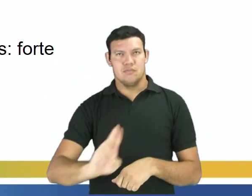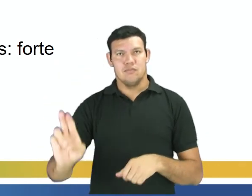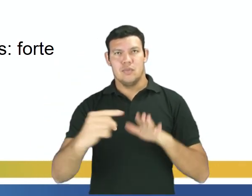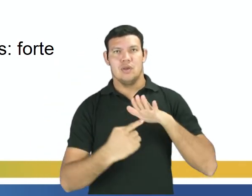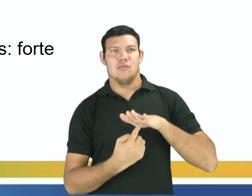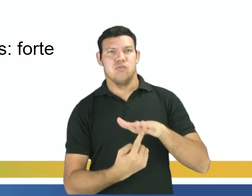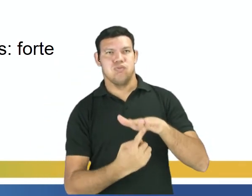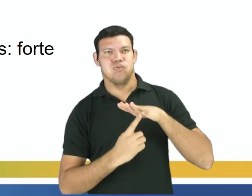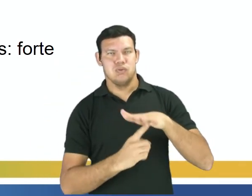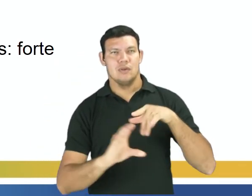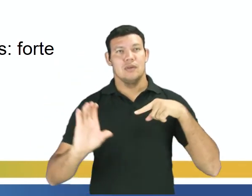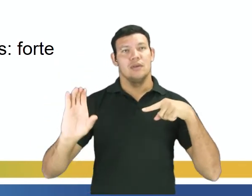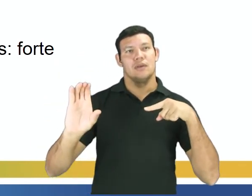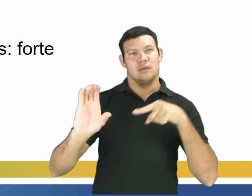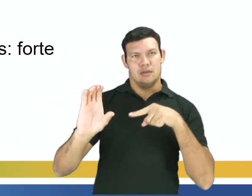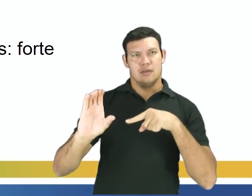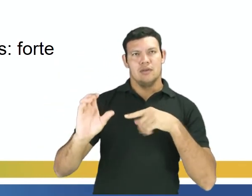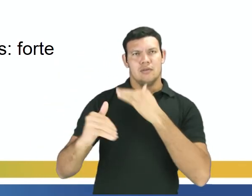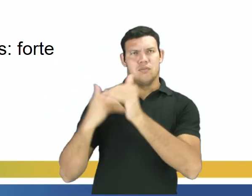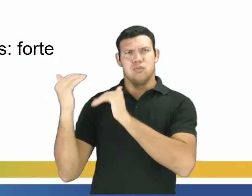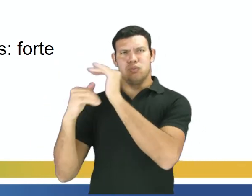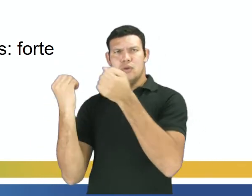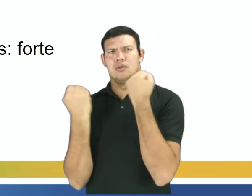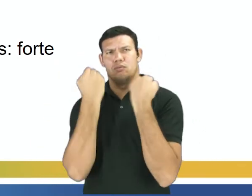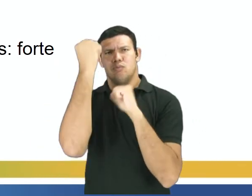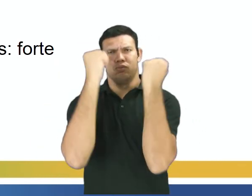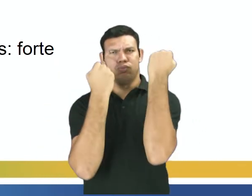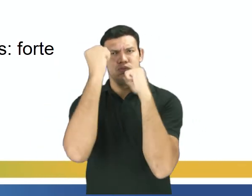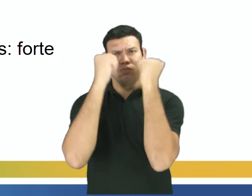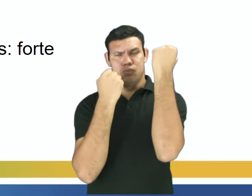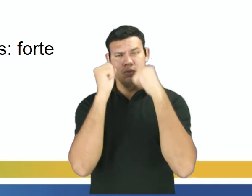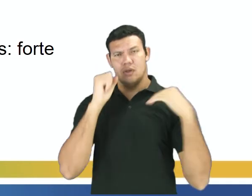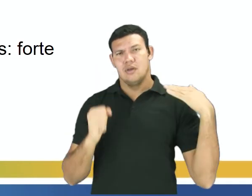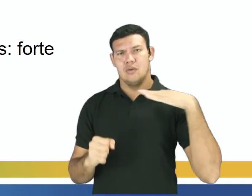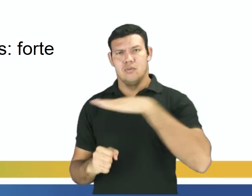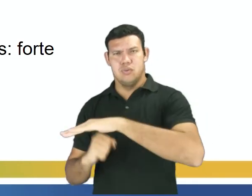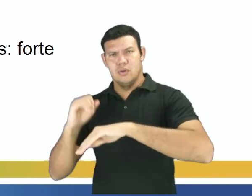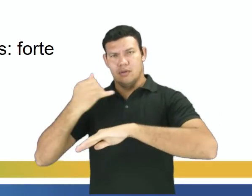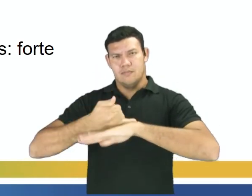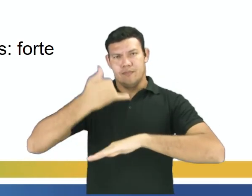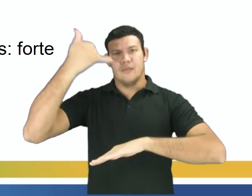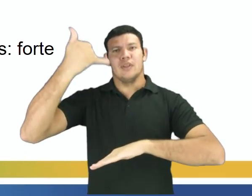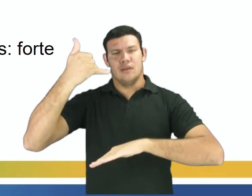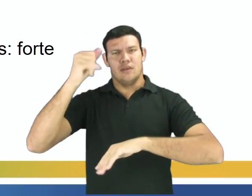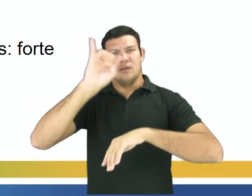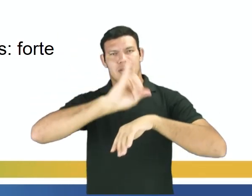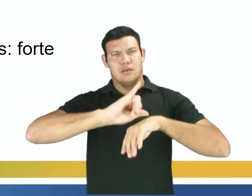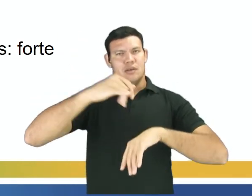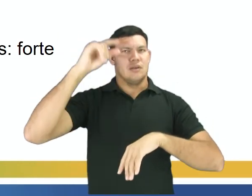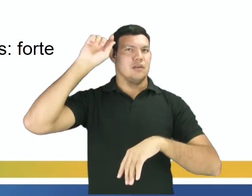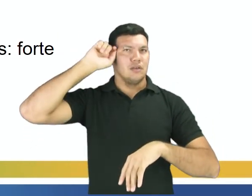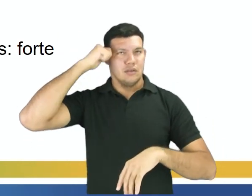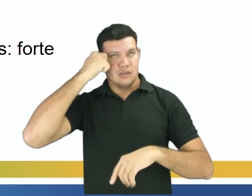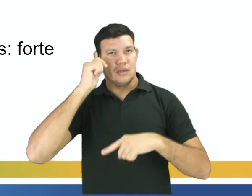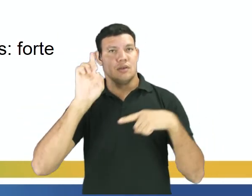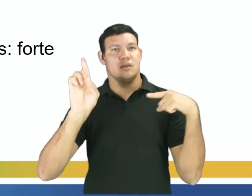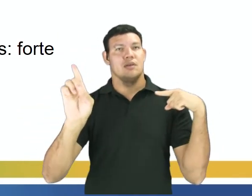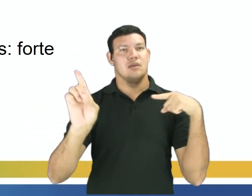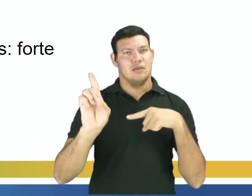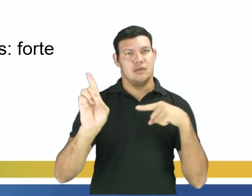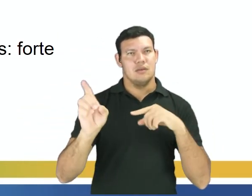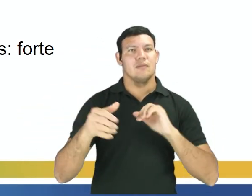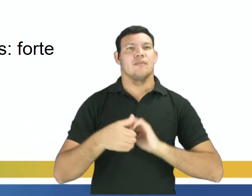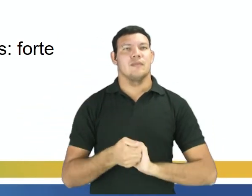C. Desenvolvimento das indústrias automobilísticas, siderúrgica, metalúrgica e petroquímica. E letra D.